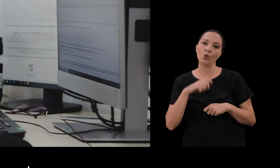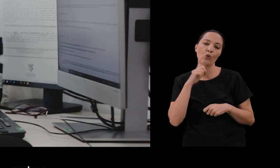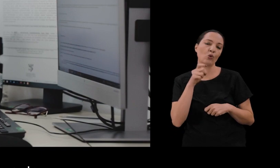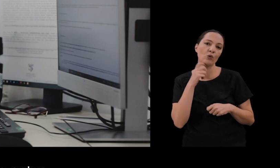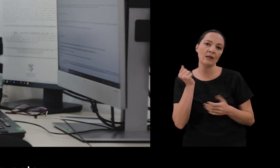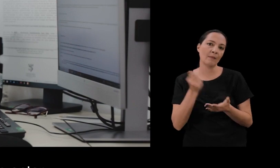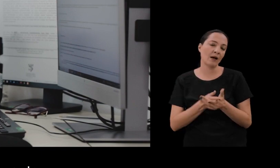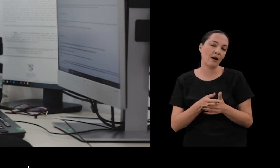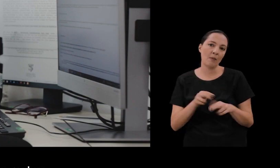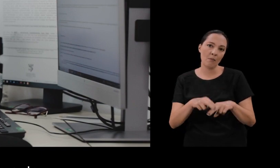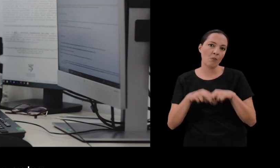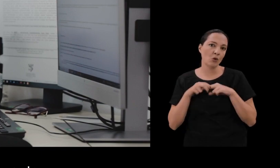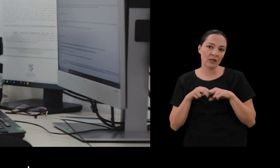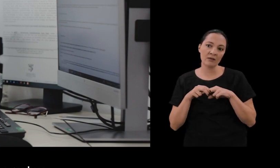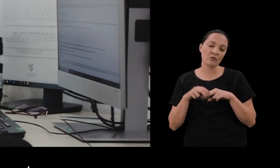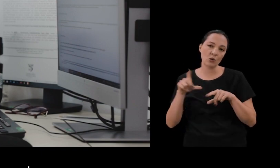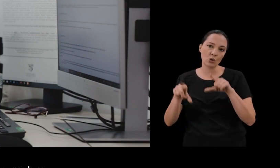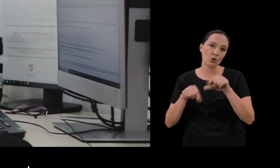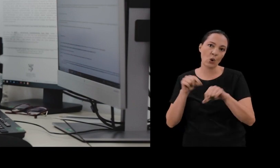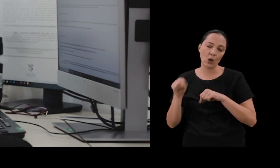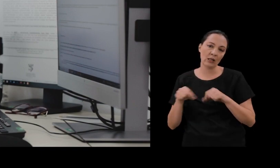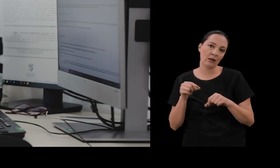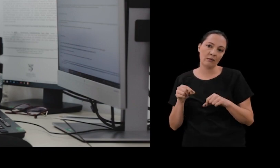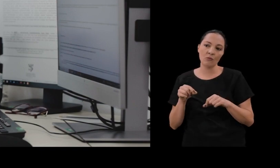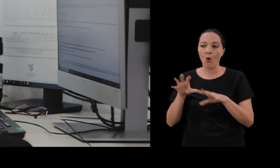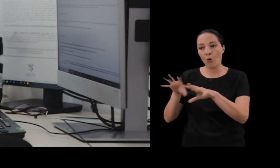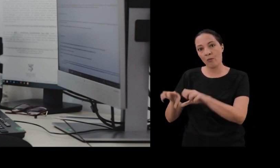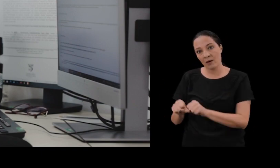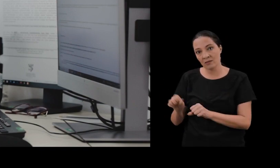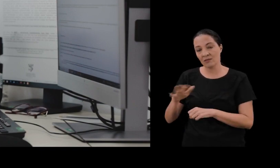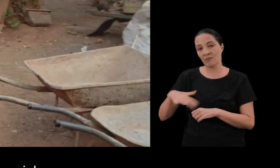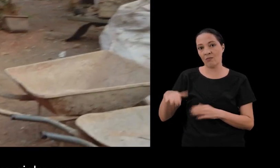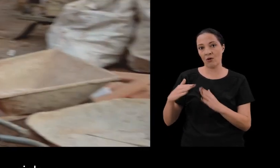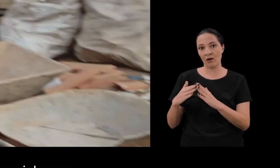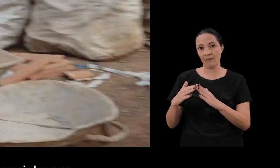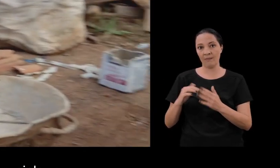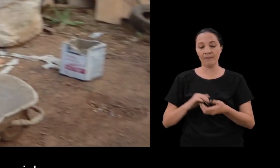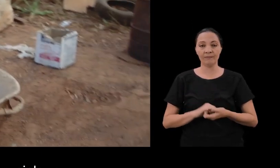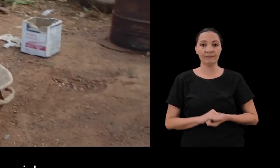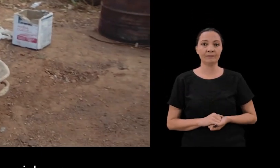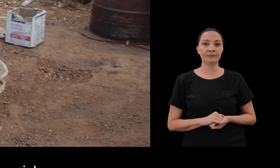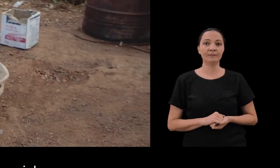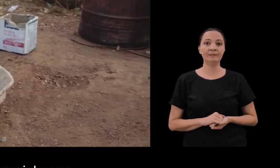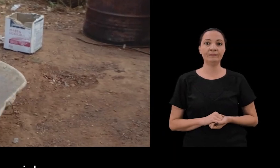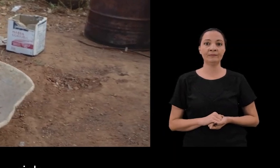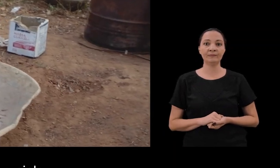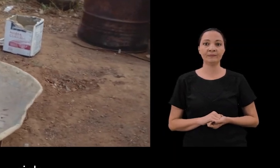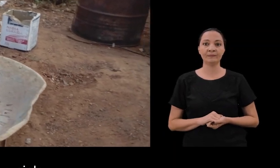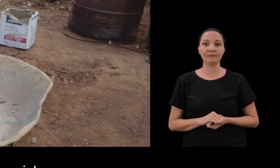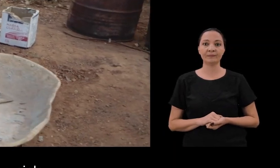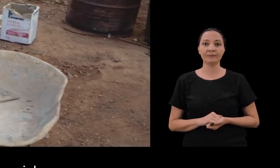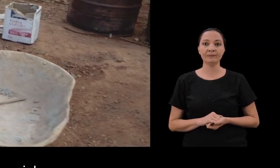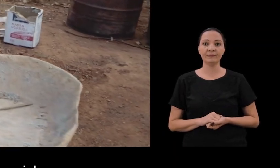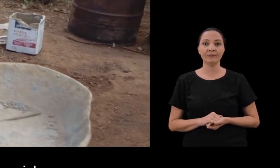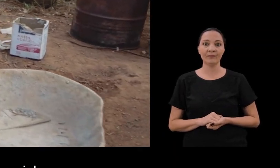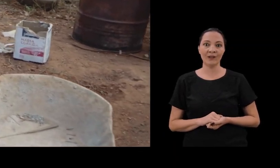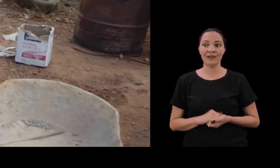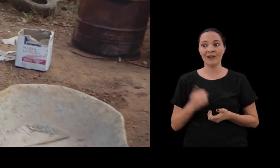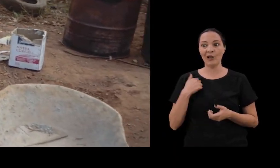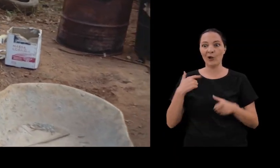que optar por alternativas de moradia com as ocupações. Meu trabalho tem reciclagem. Logo de cara já dá para ver, né,